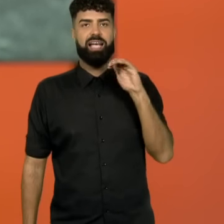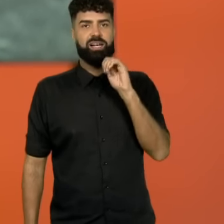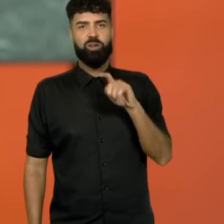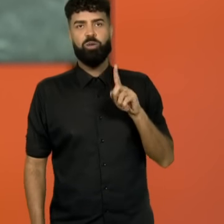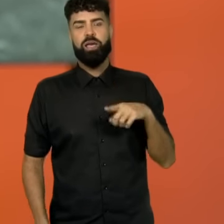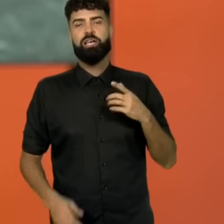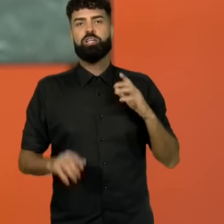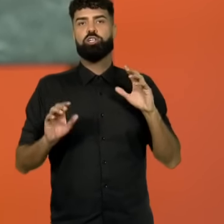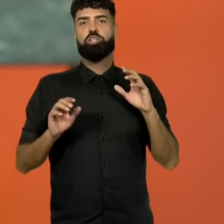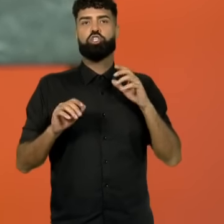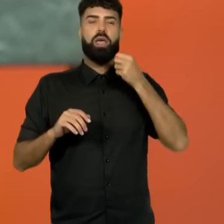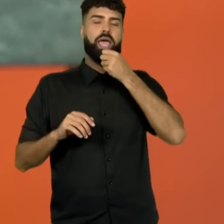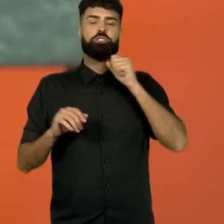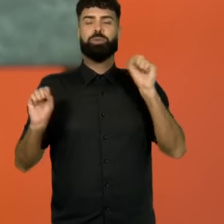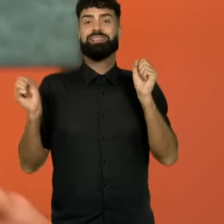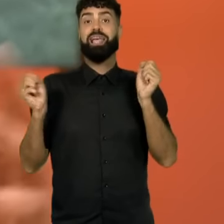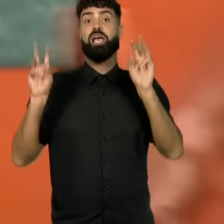No Canecão.